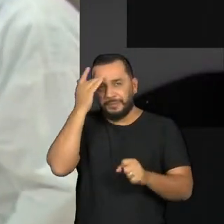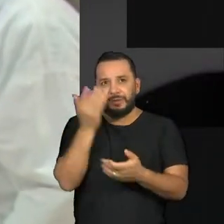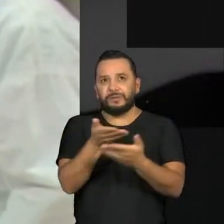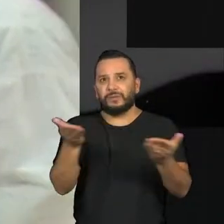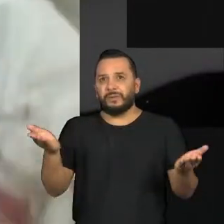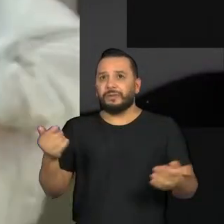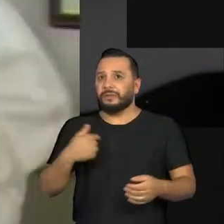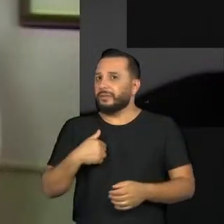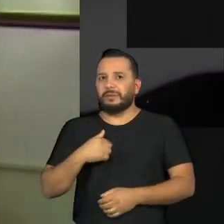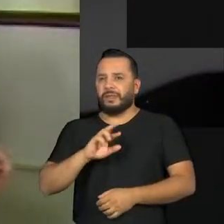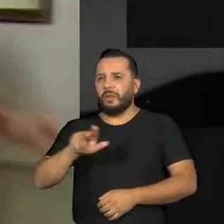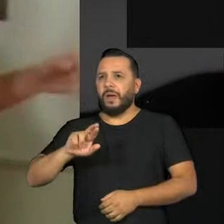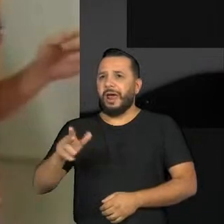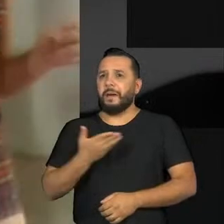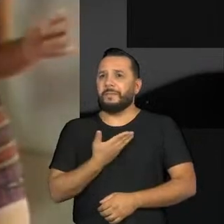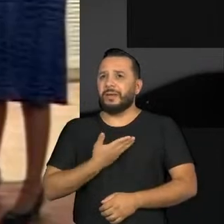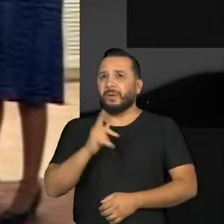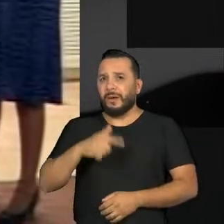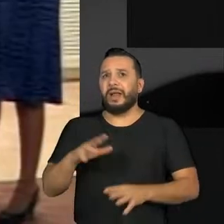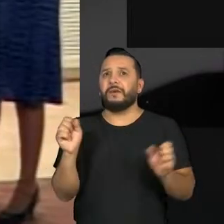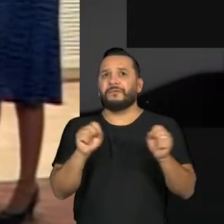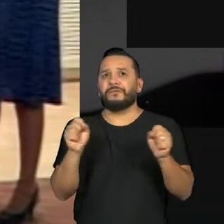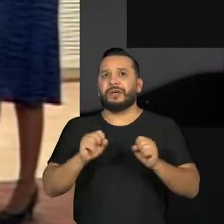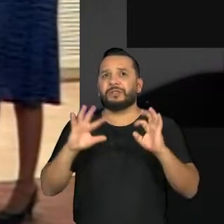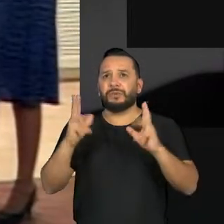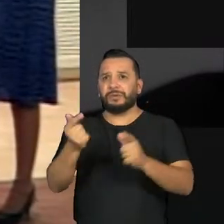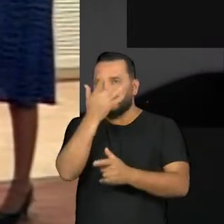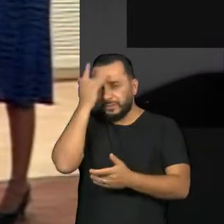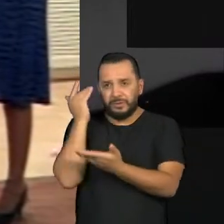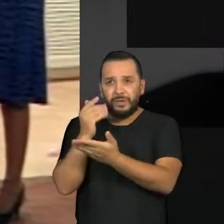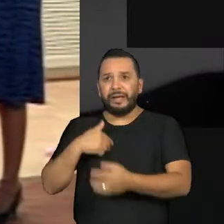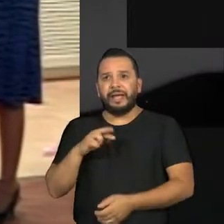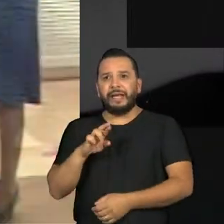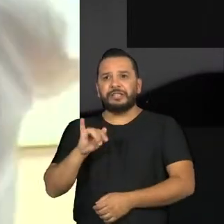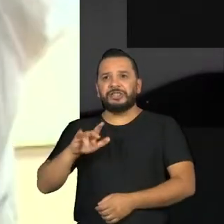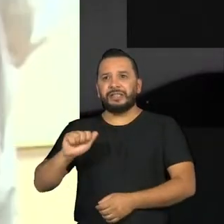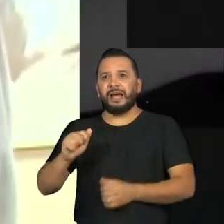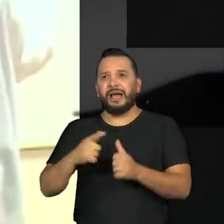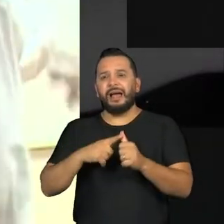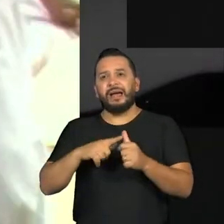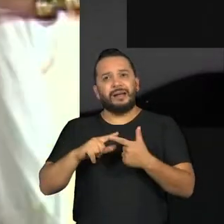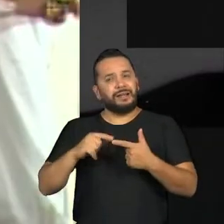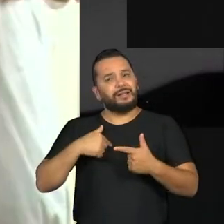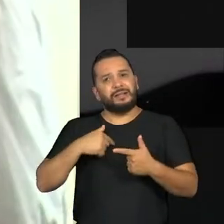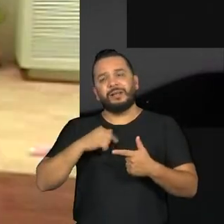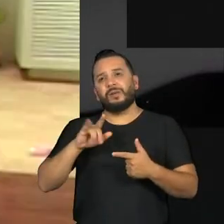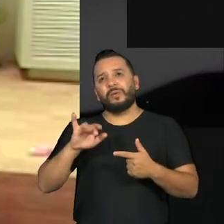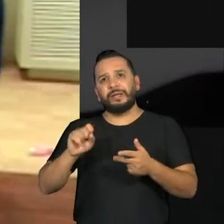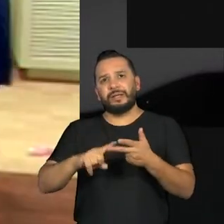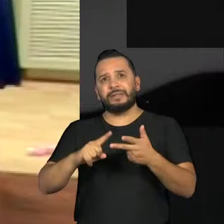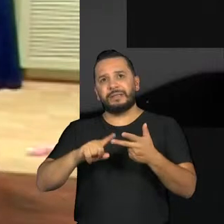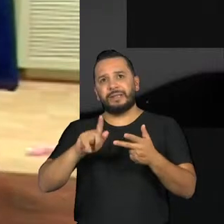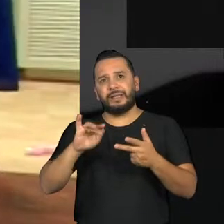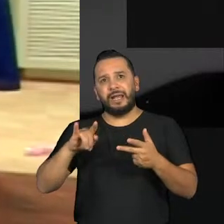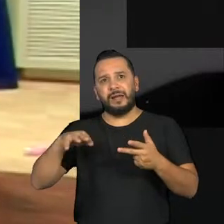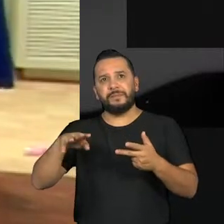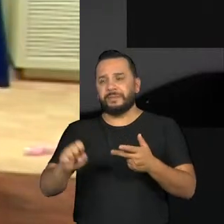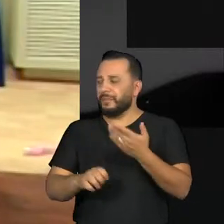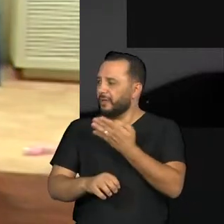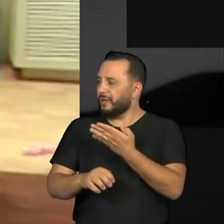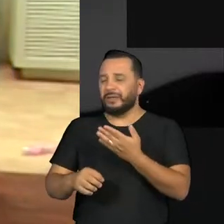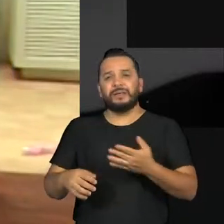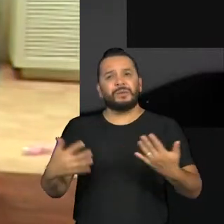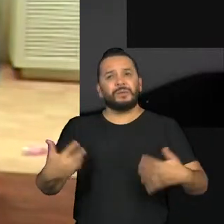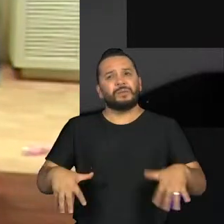não era colega daquelas pessoas, eu era fã do... Imagina, Nanine, Regina Casé, o Luiz Fernando Guimarães, Guilherme Caran, Diogo Vilela, Débora